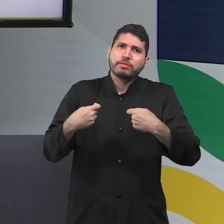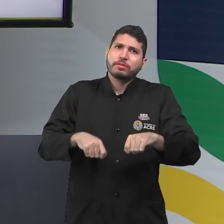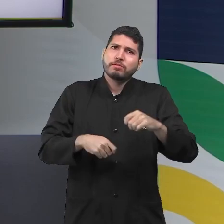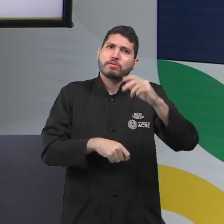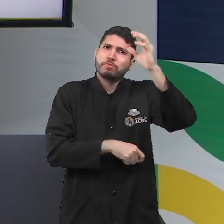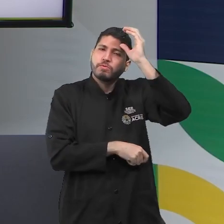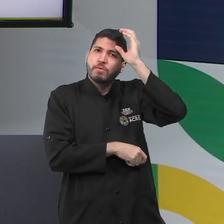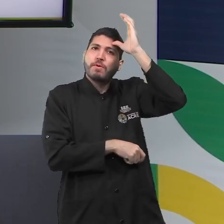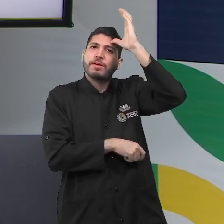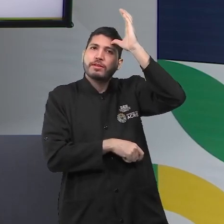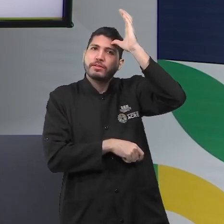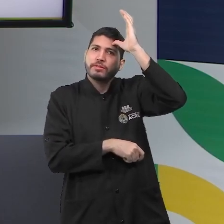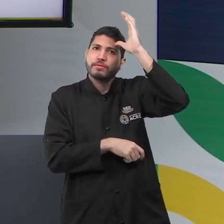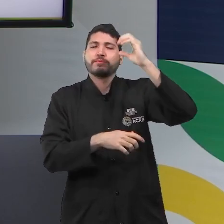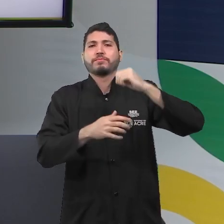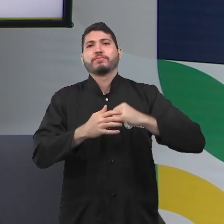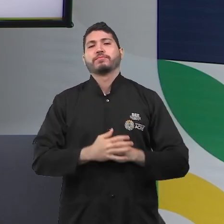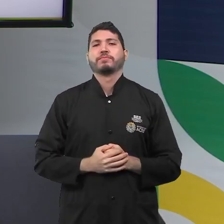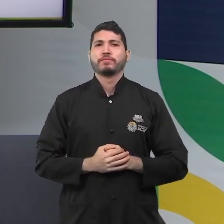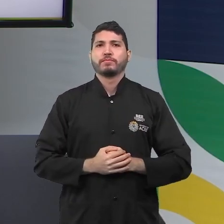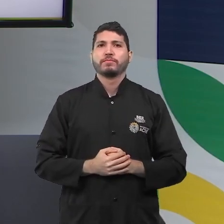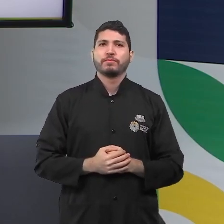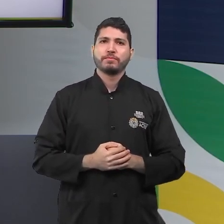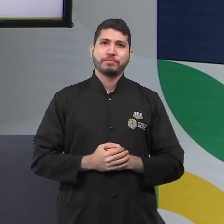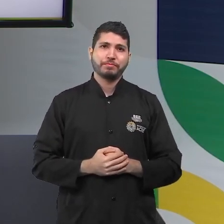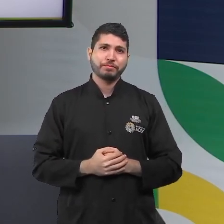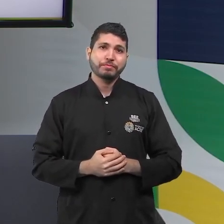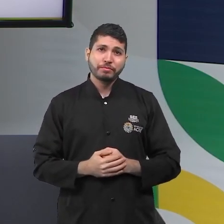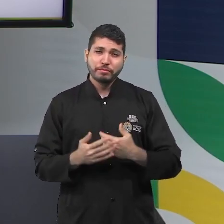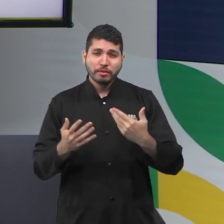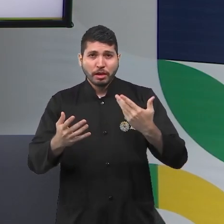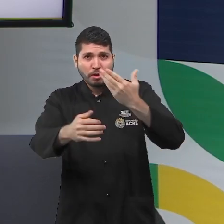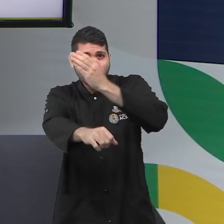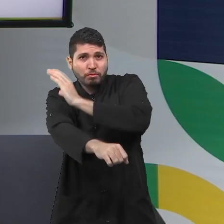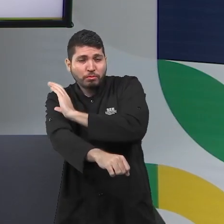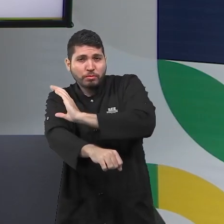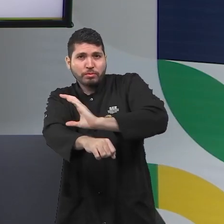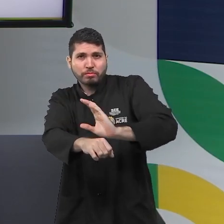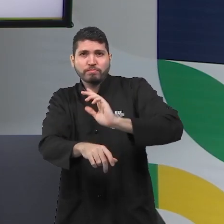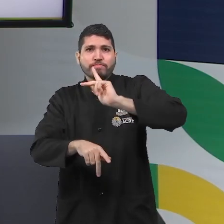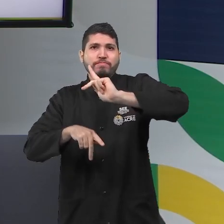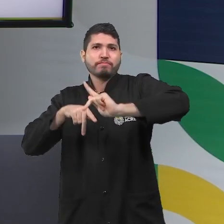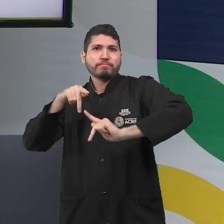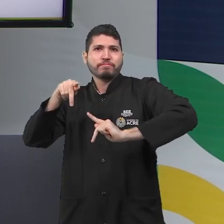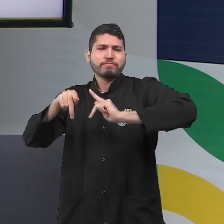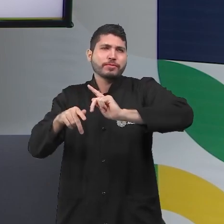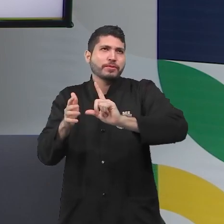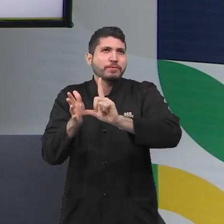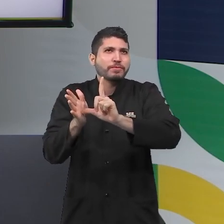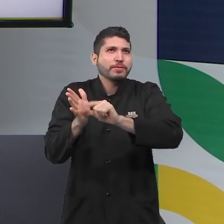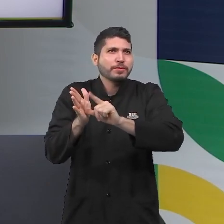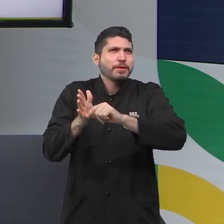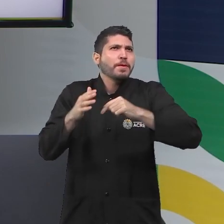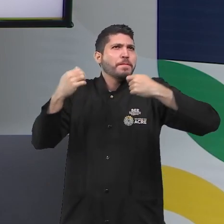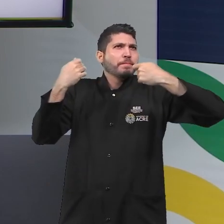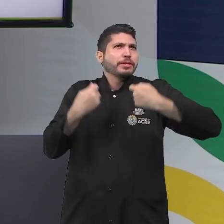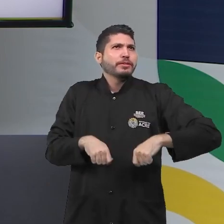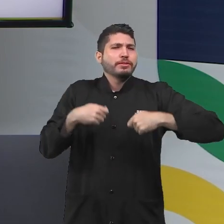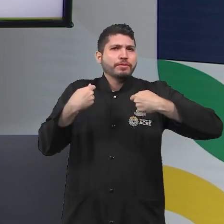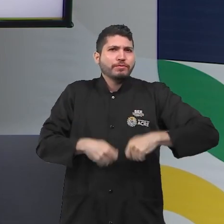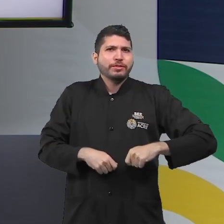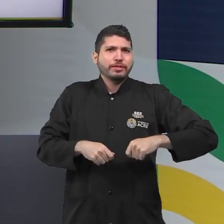conhecimento. Outra coisa é, a cultura desses povos é uma cultura atrasada. Nós